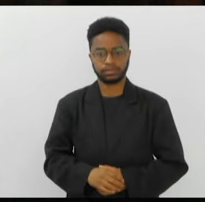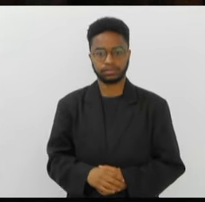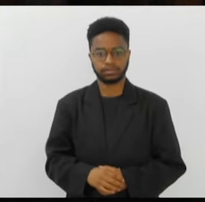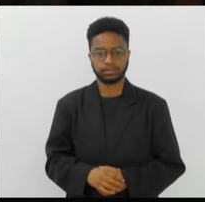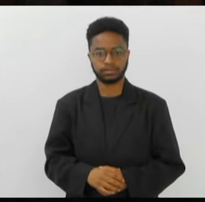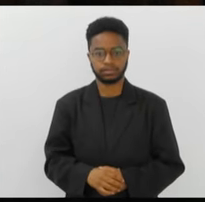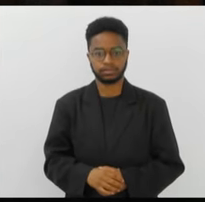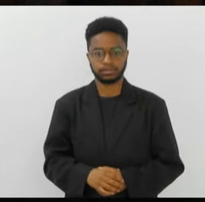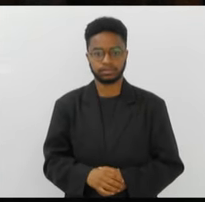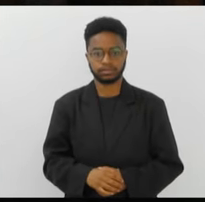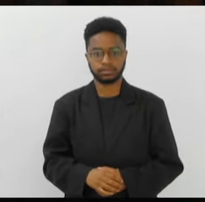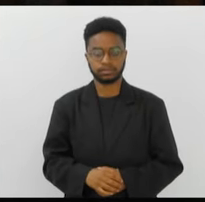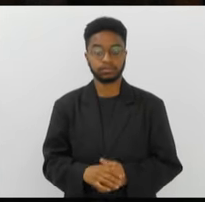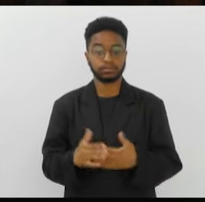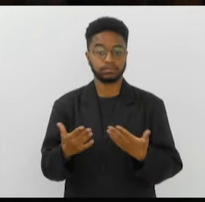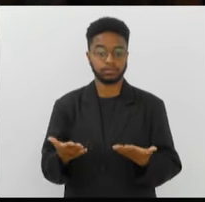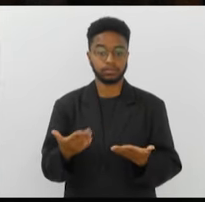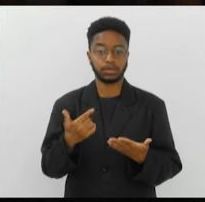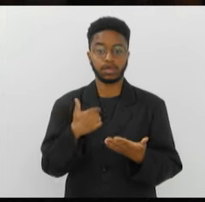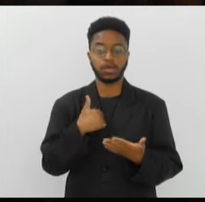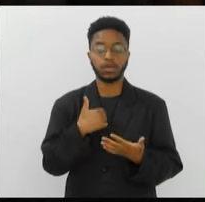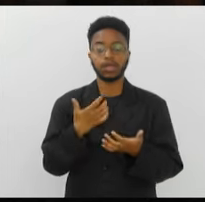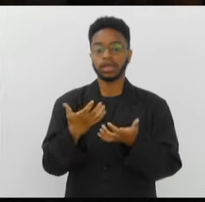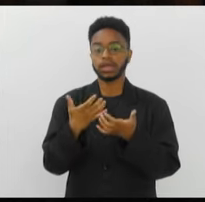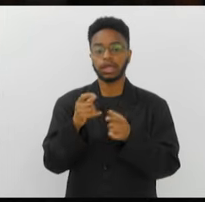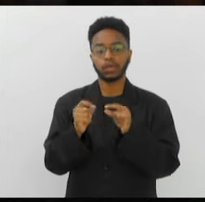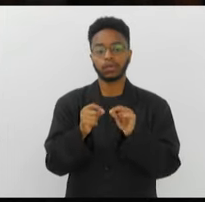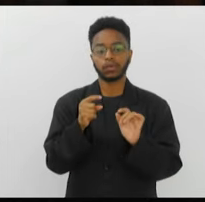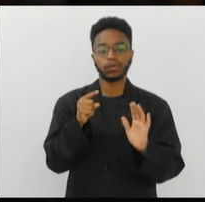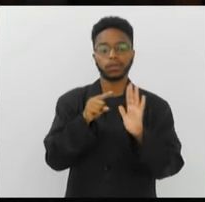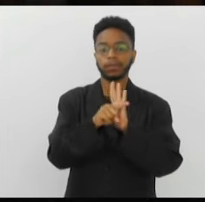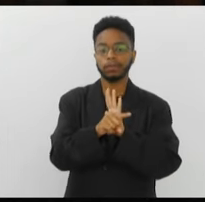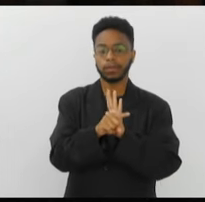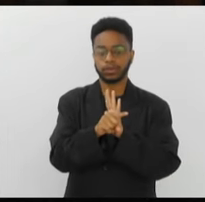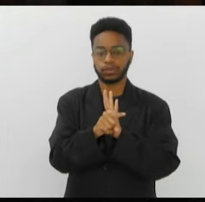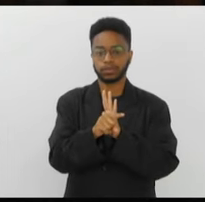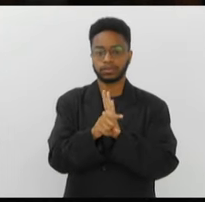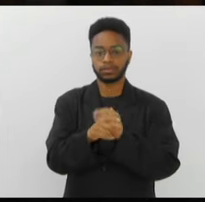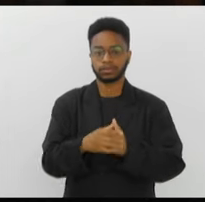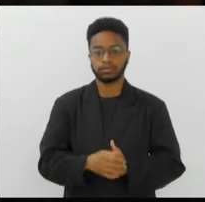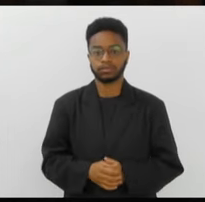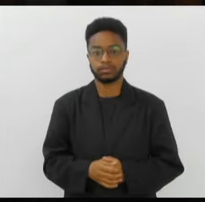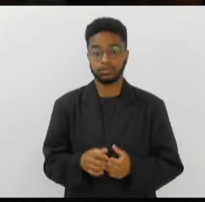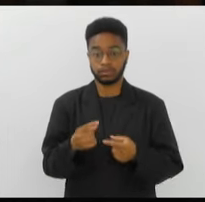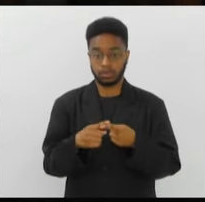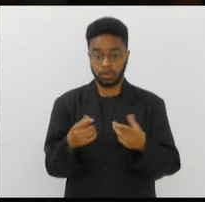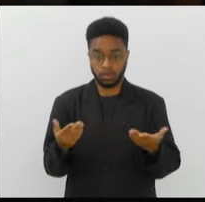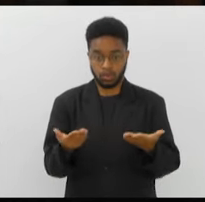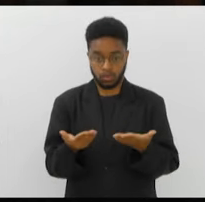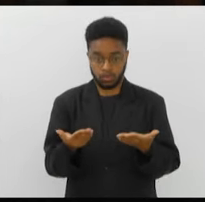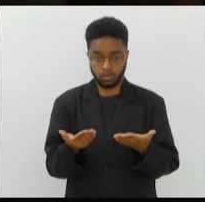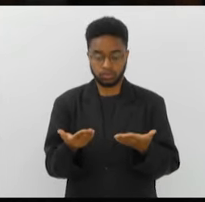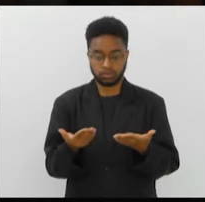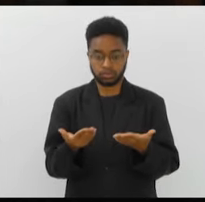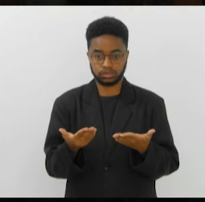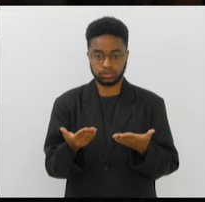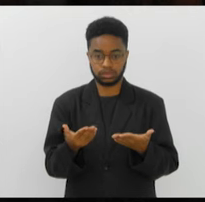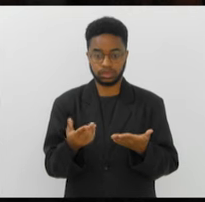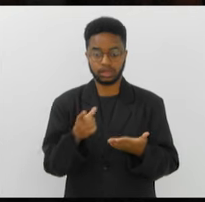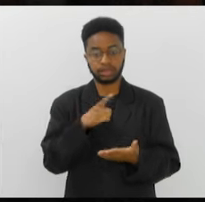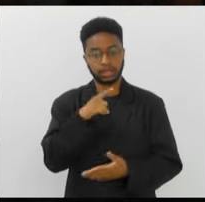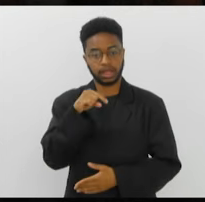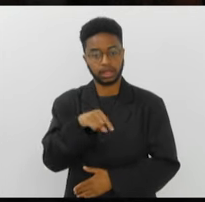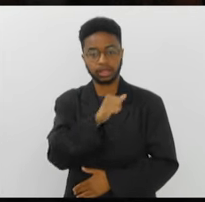E aí eu gostaria de fazer uma indagação. Hoje nós temos o Rio de